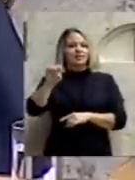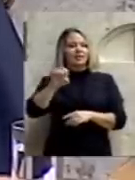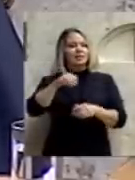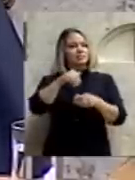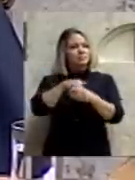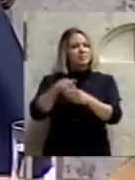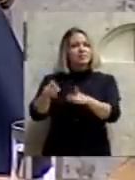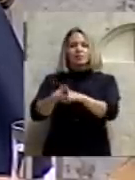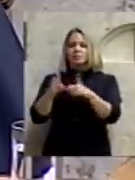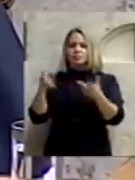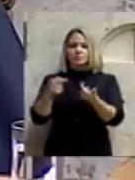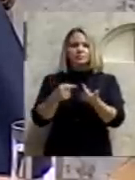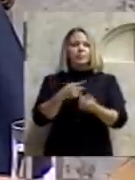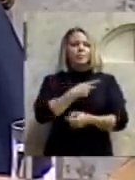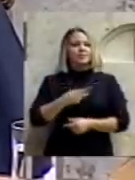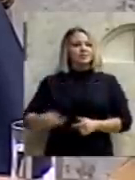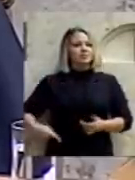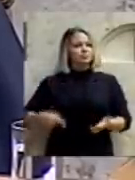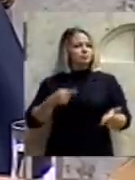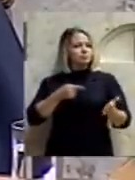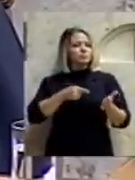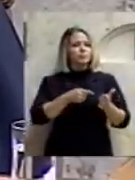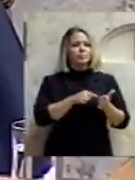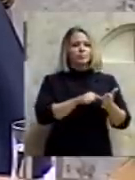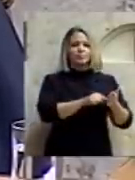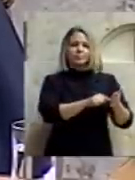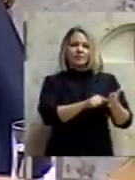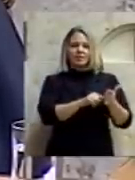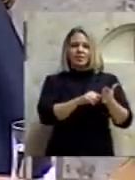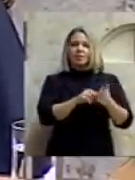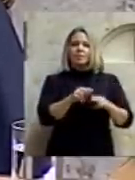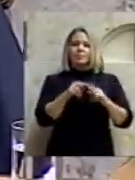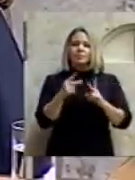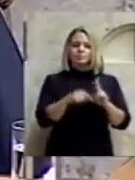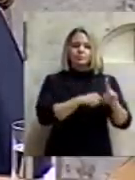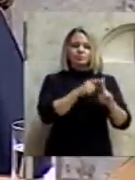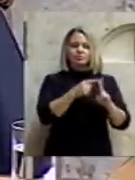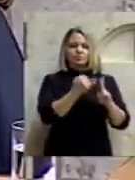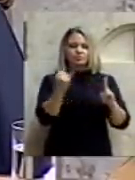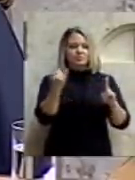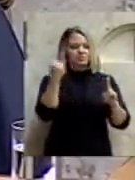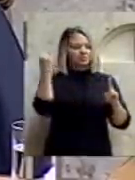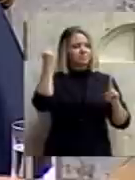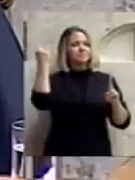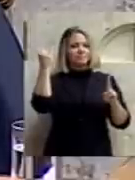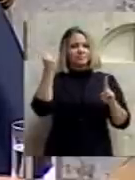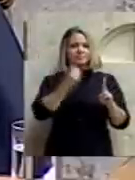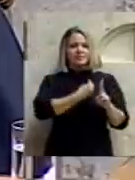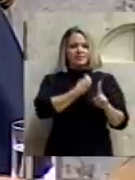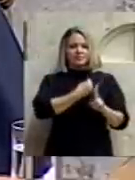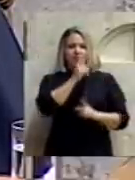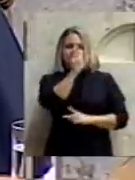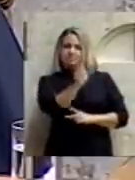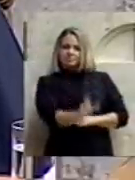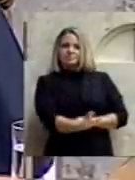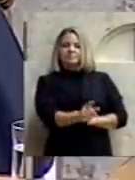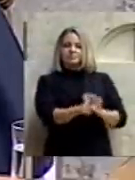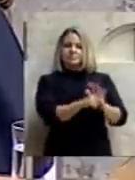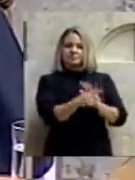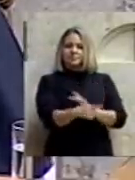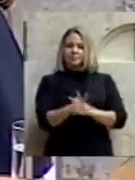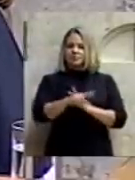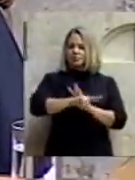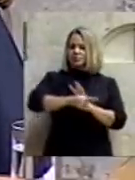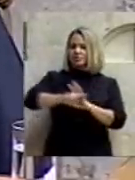presidência deixa marcas profundas, tocadas por dois elementos fundamentais da sua personalidade,